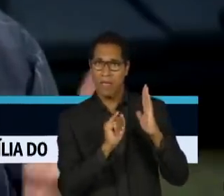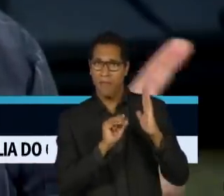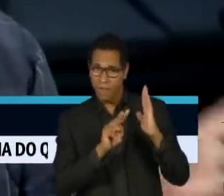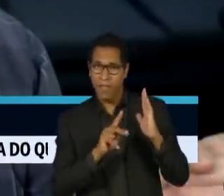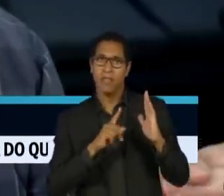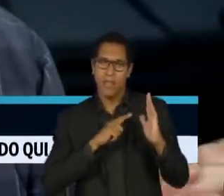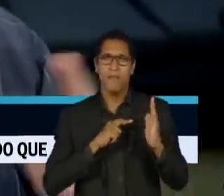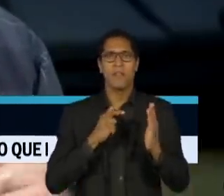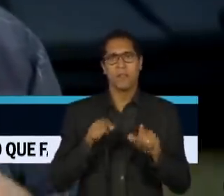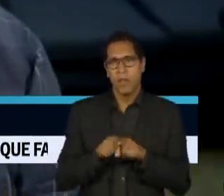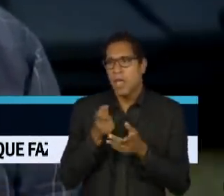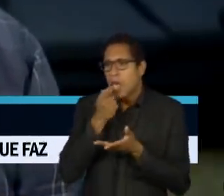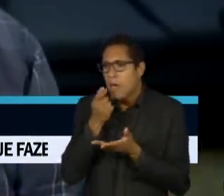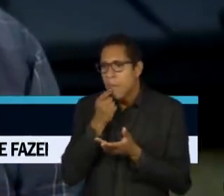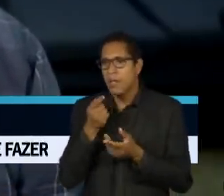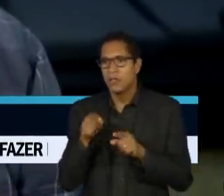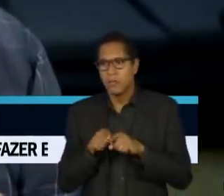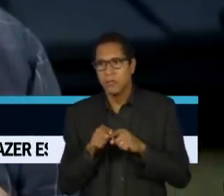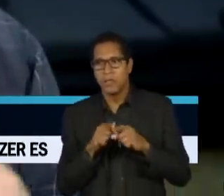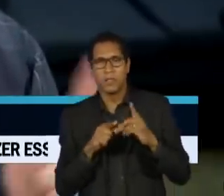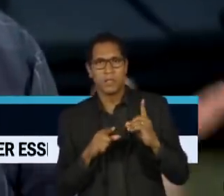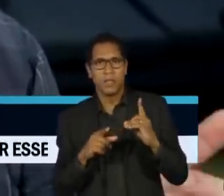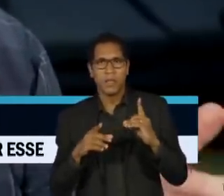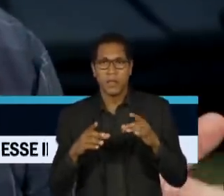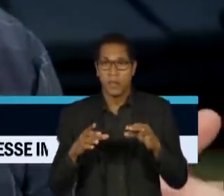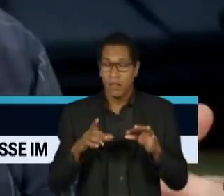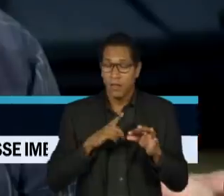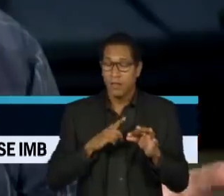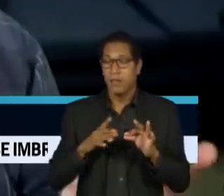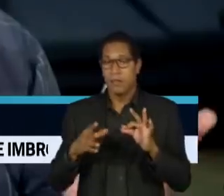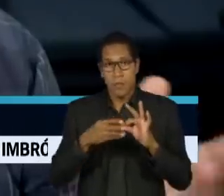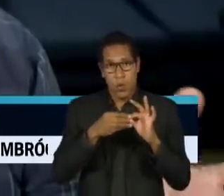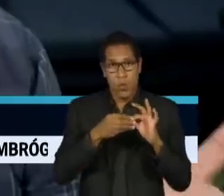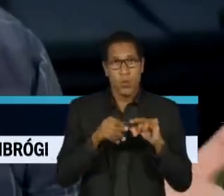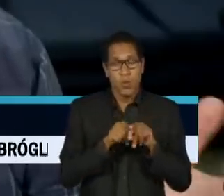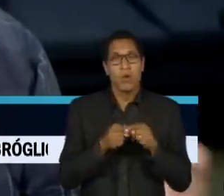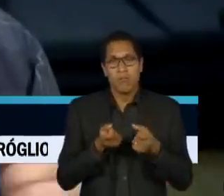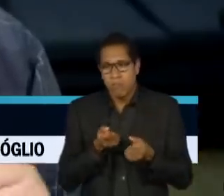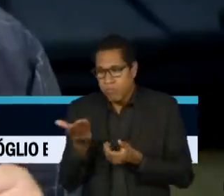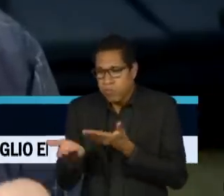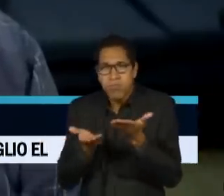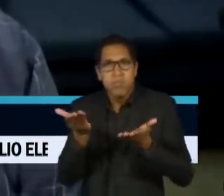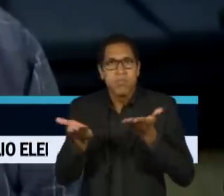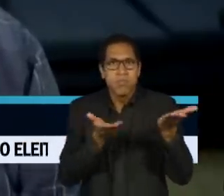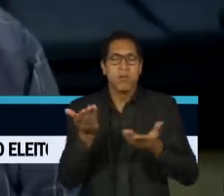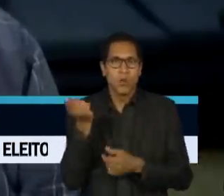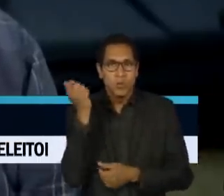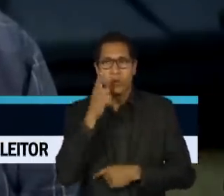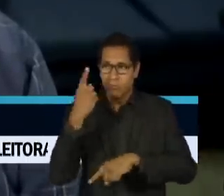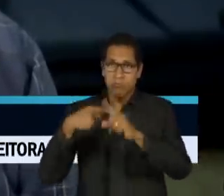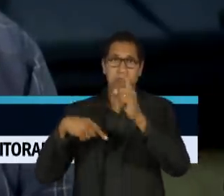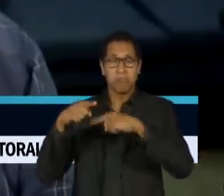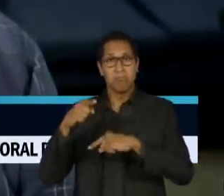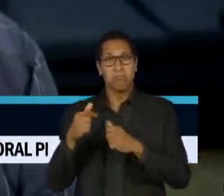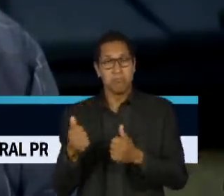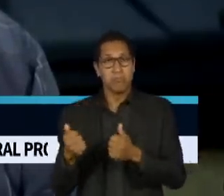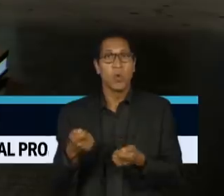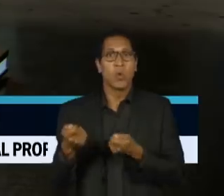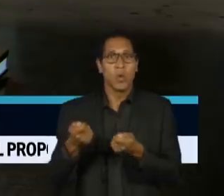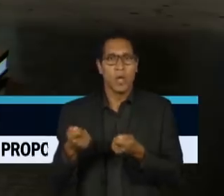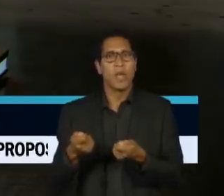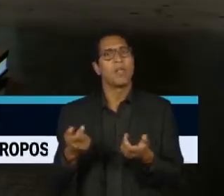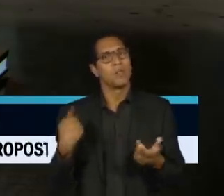africano, pelos países que não queriam ver as pessoas sofrendo lá, nem levando o vírus para outros lugares. É a mesma coisa que a gente tem que fazer agora.